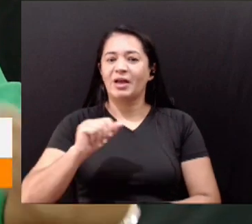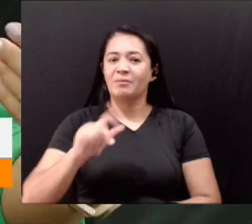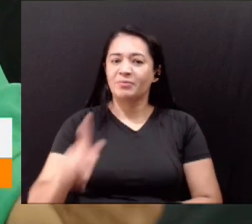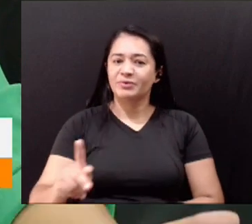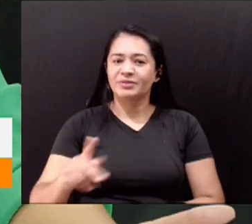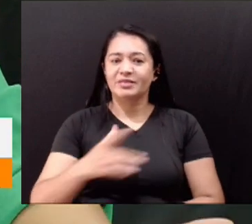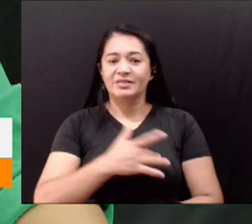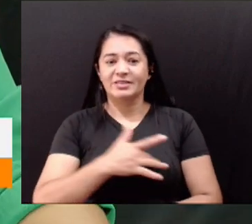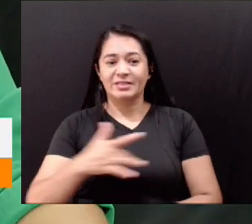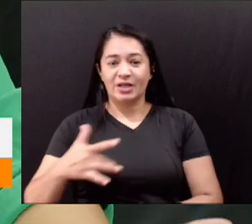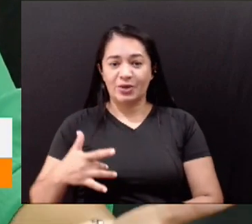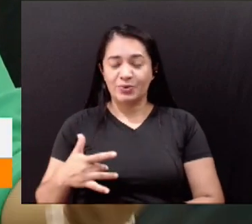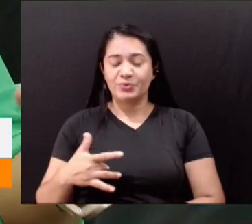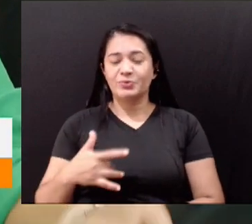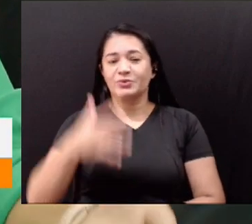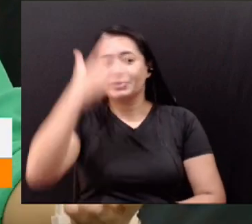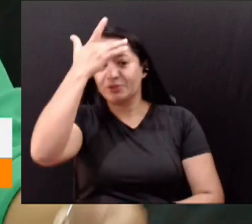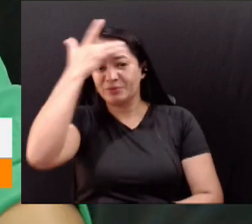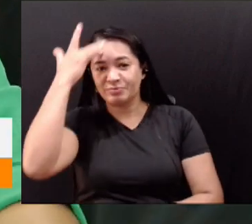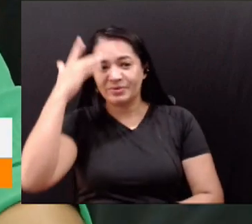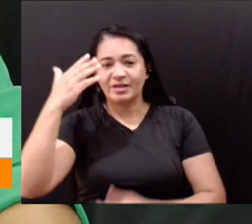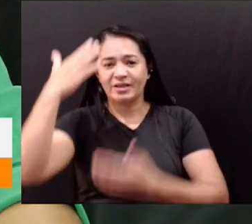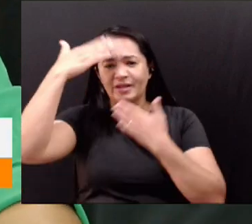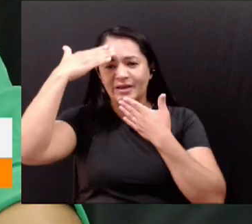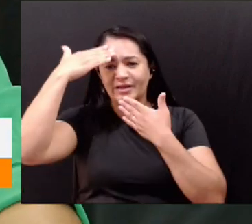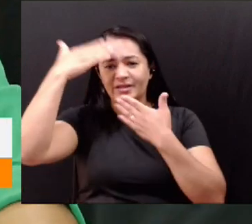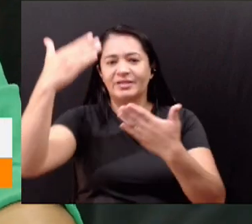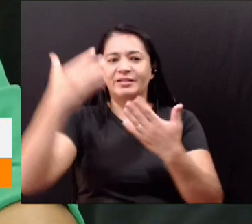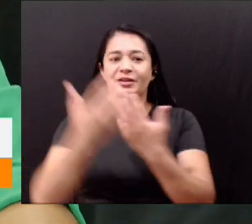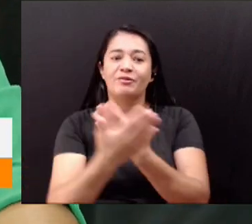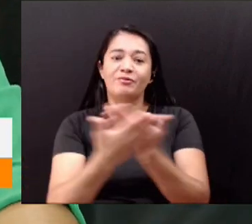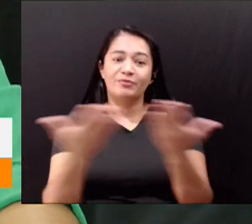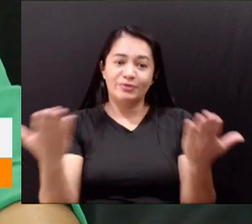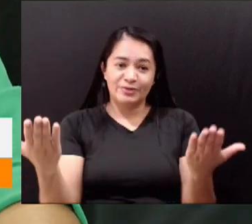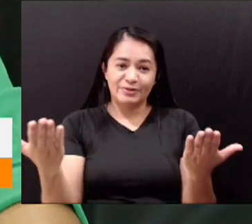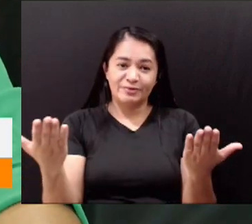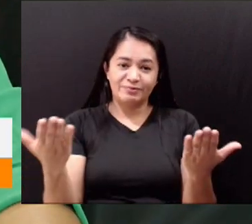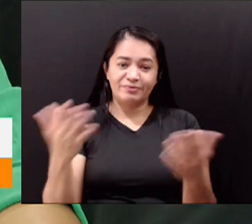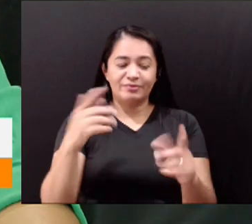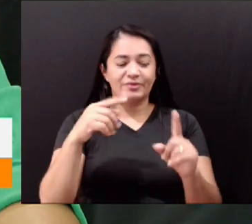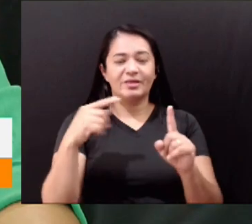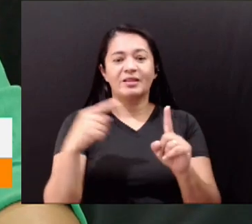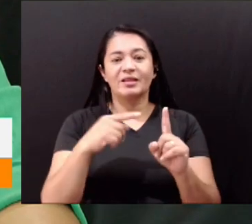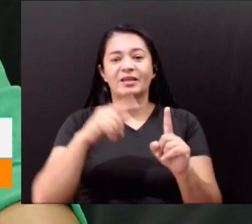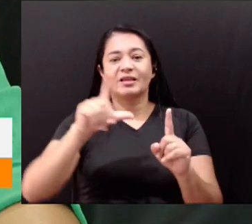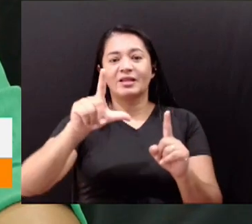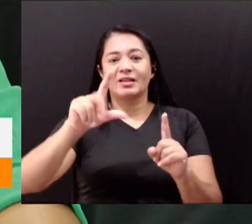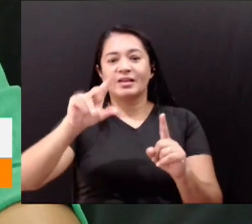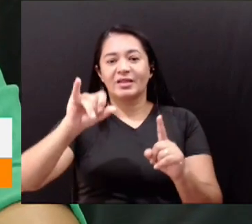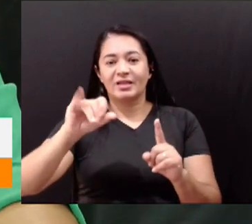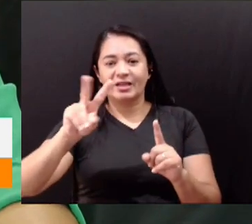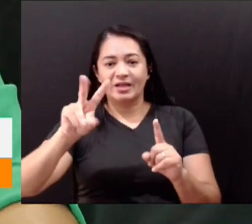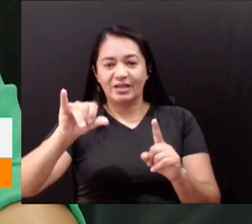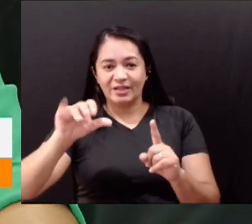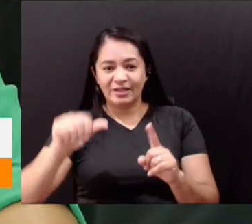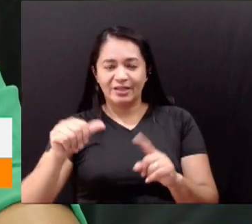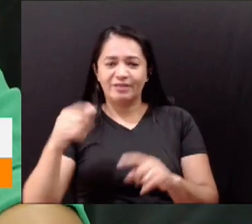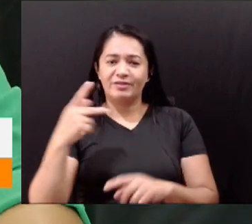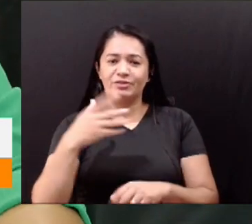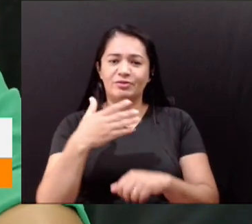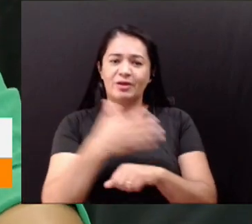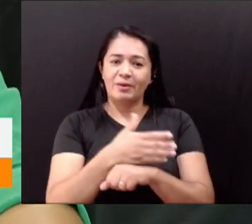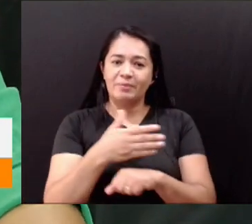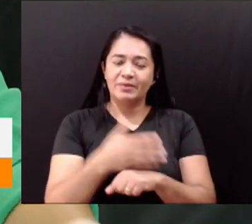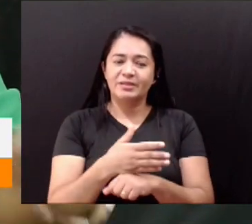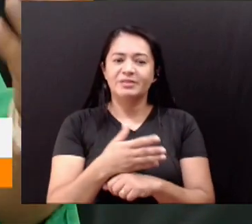mental. Eu gostaria de agradecer você, Lívia Pacheco, pela sua participação, pela sua contribuição com a gente.